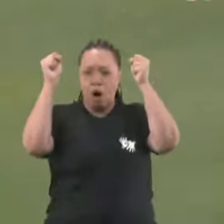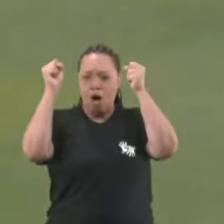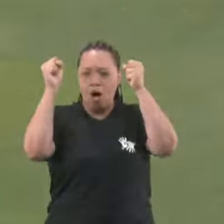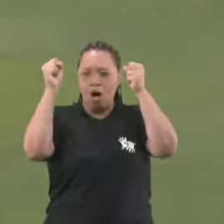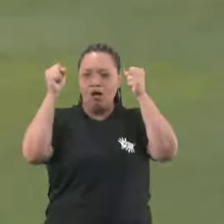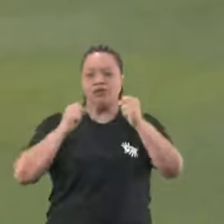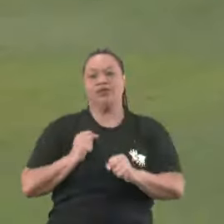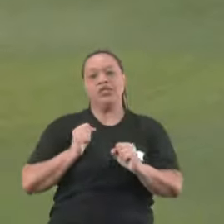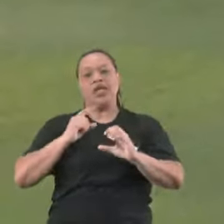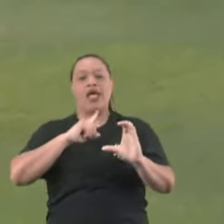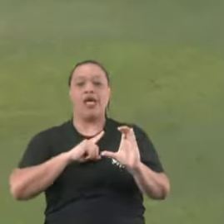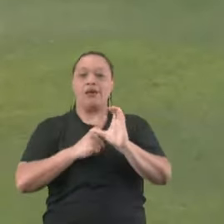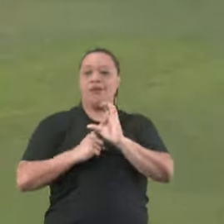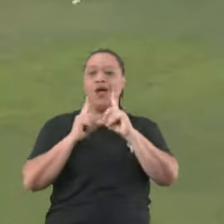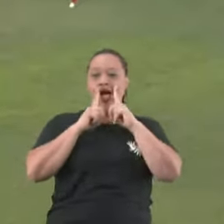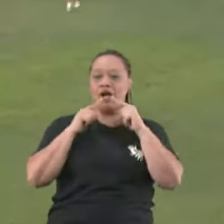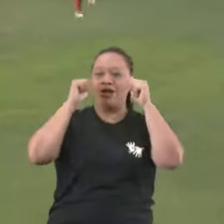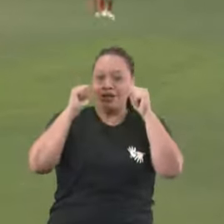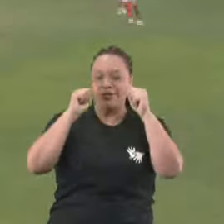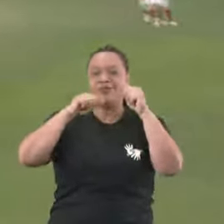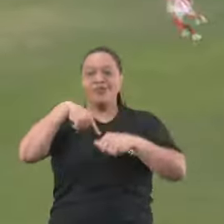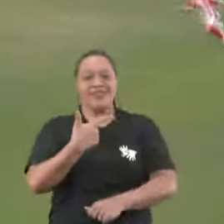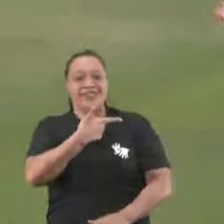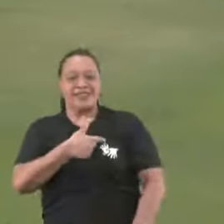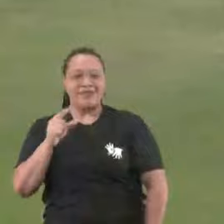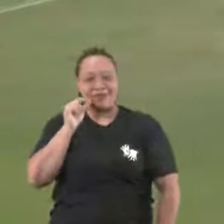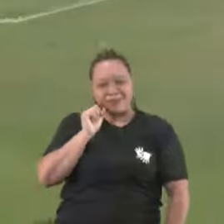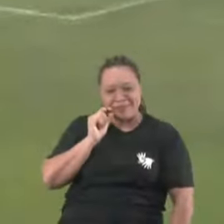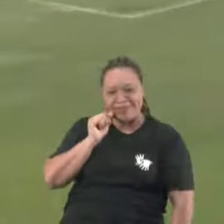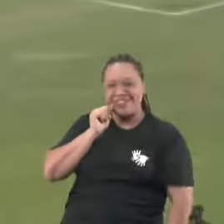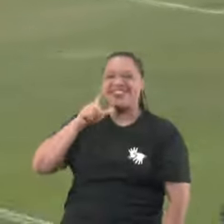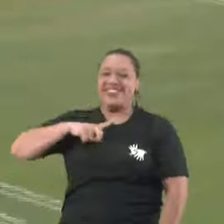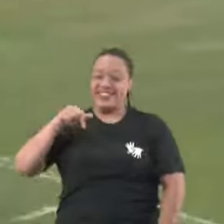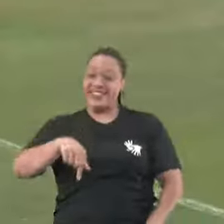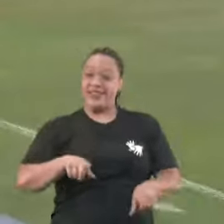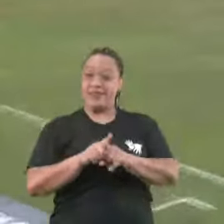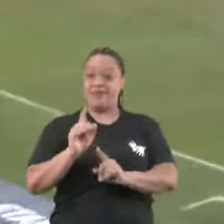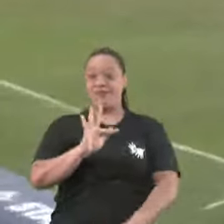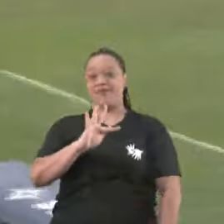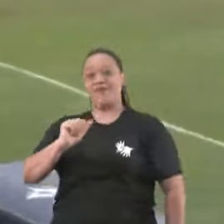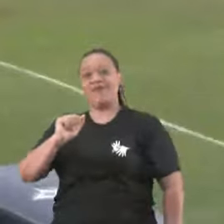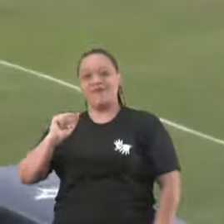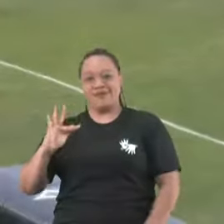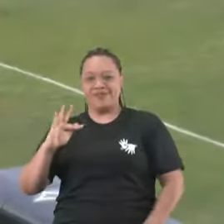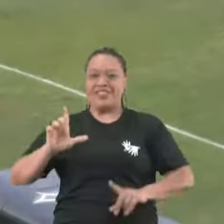Alagoano 2024 é massa. É aqui na tela da Band e também da FAF TV.